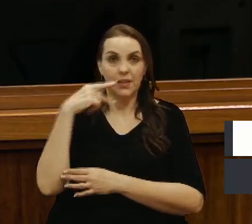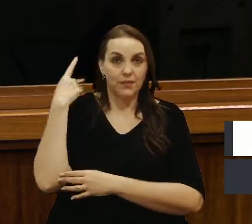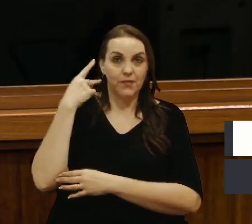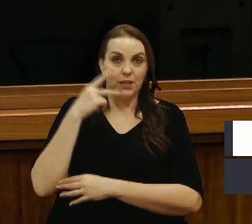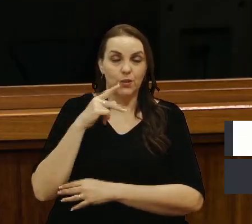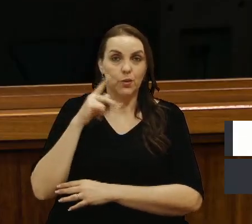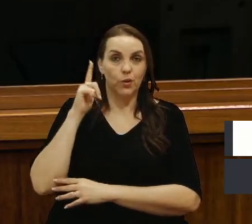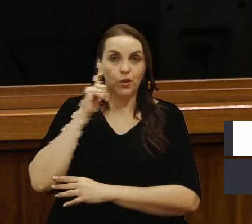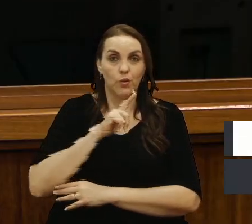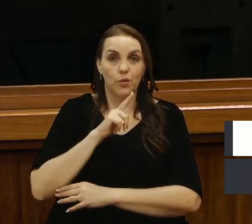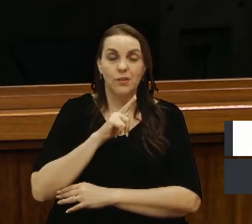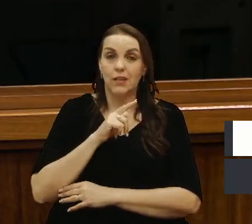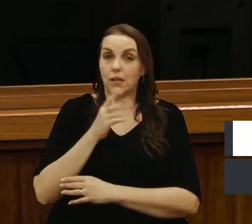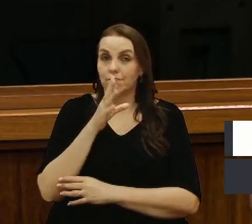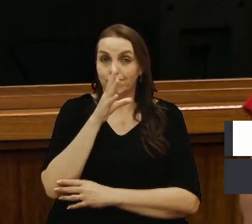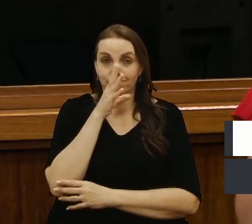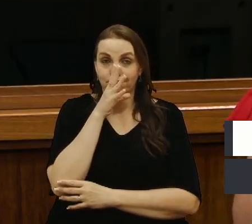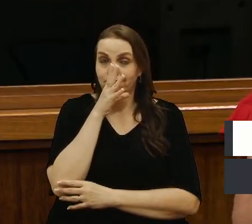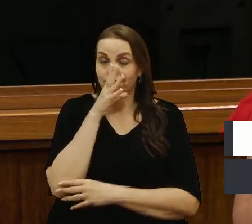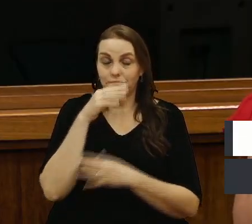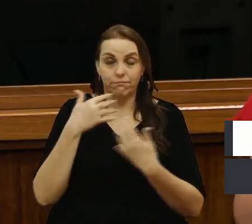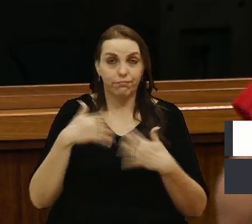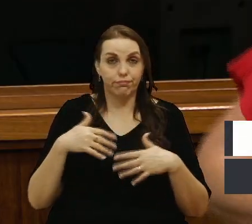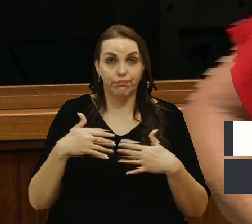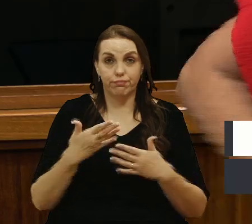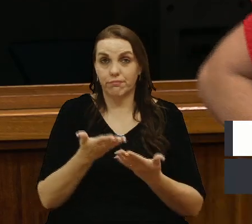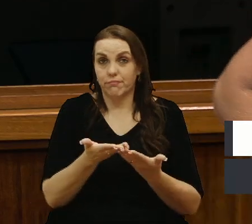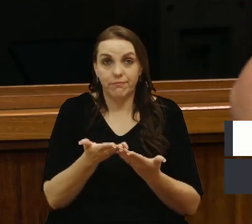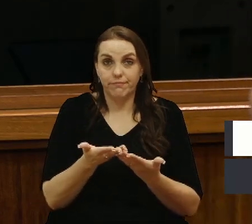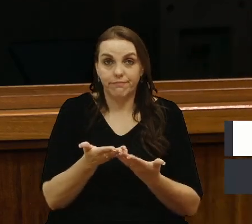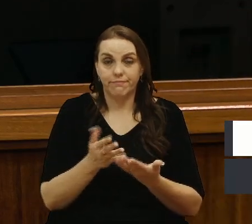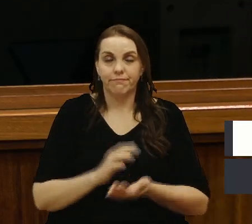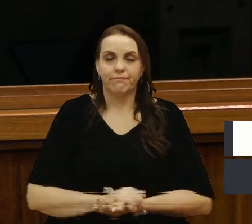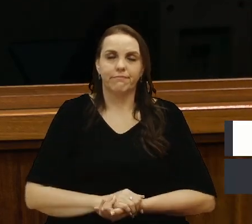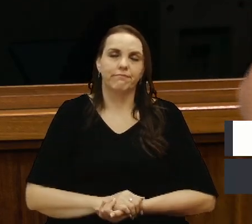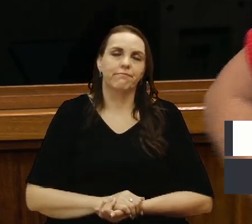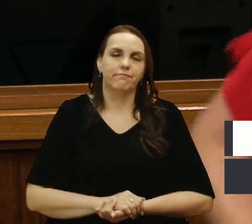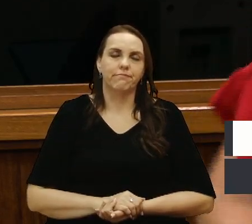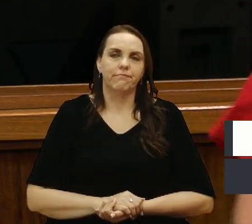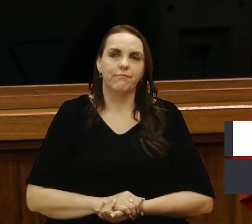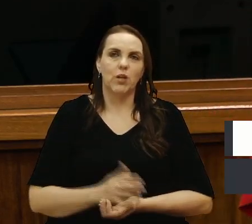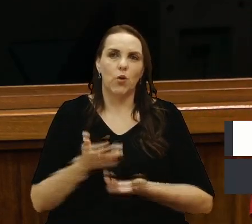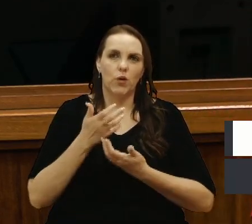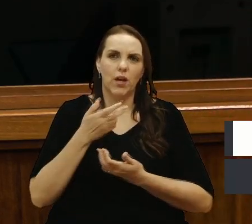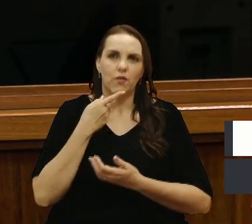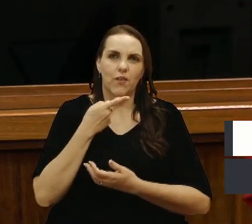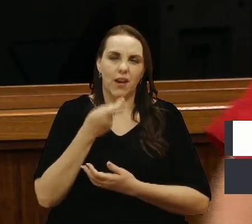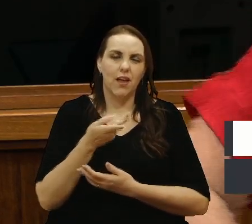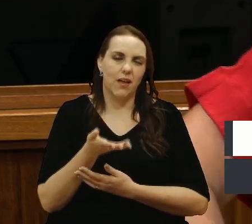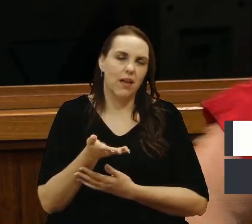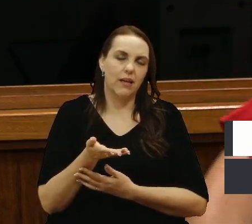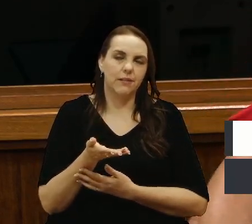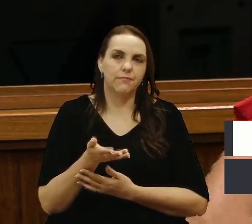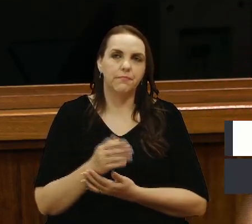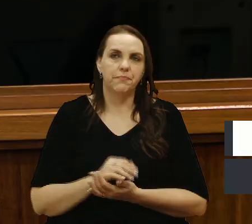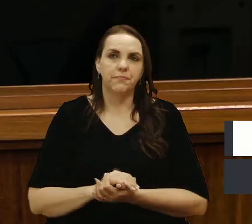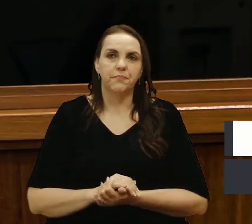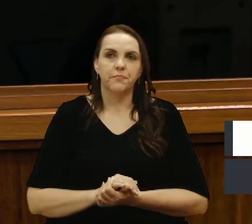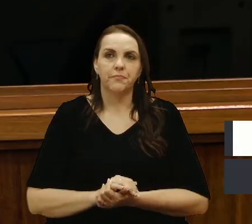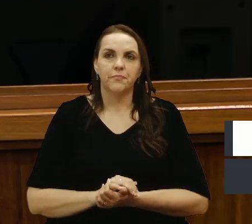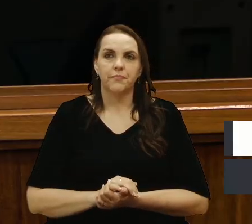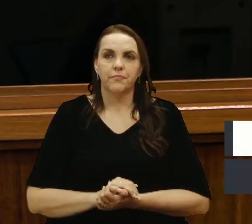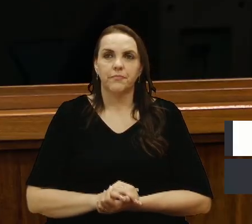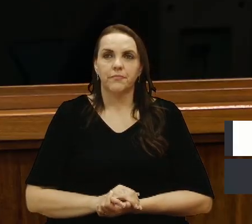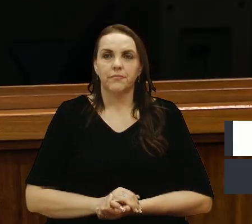é impressionante. E eu quero dizer aqui, eu não vou comentar essa situação, então,